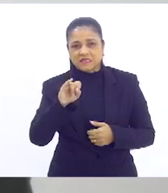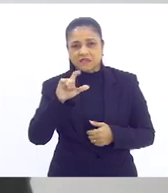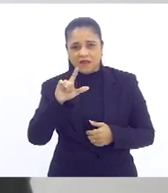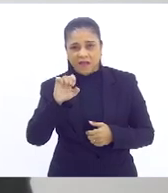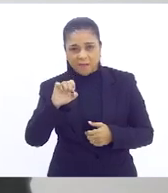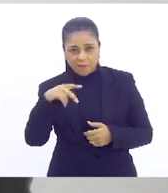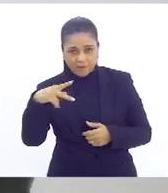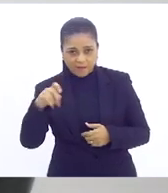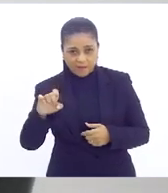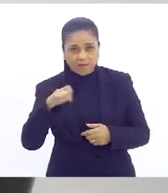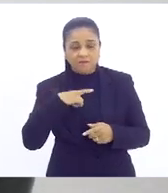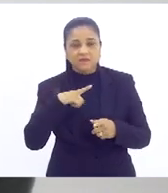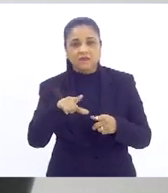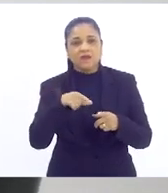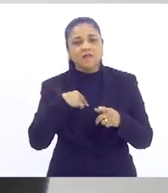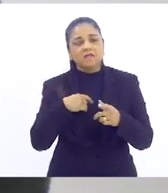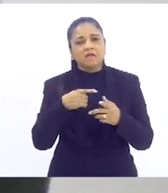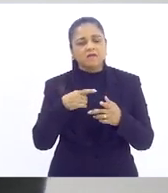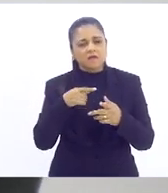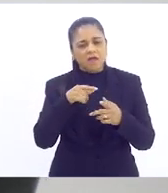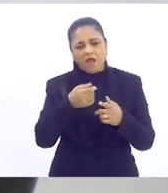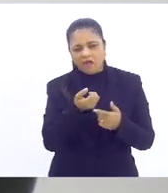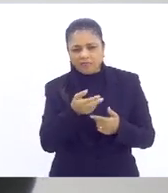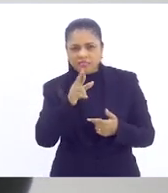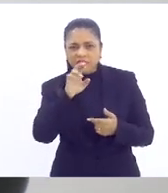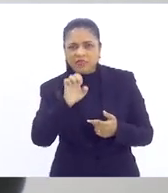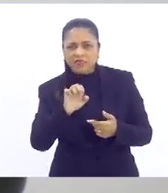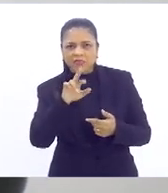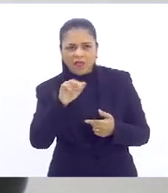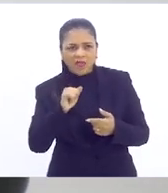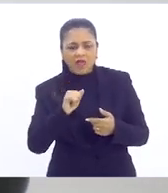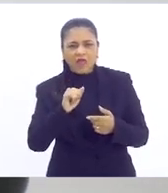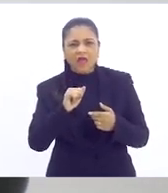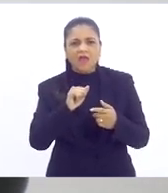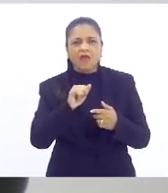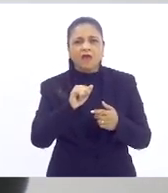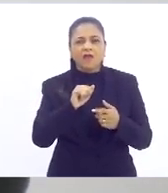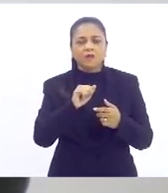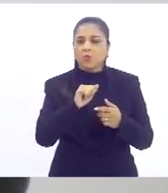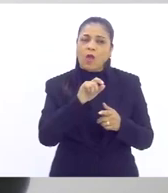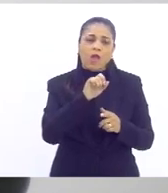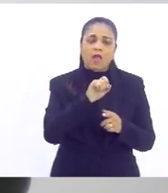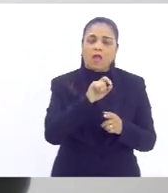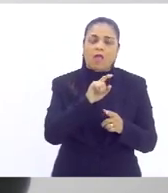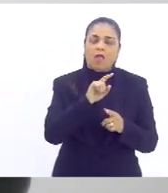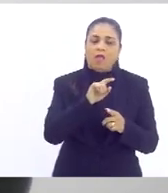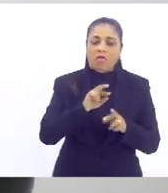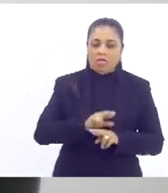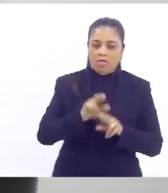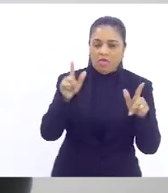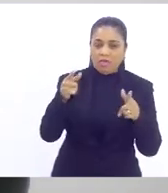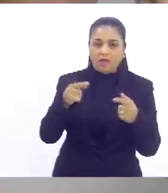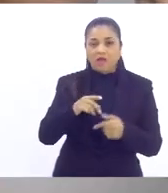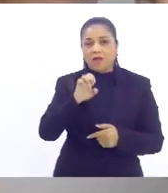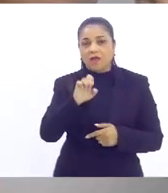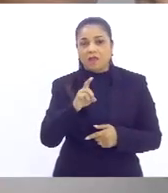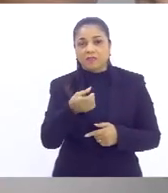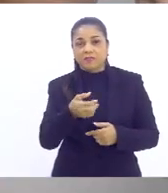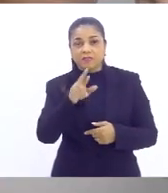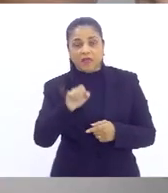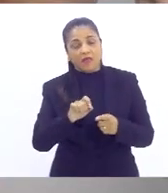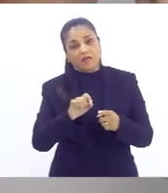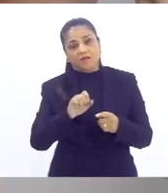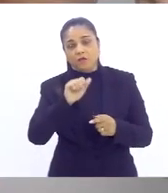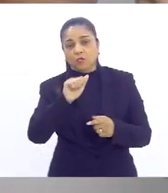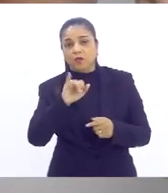caía na lei de criação do der não era a lei era do DER então para o governo não precisava de engenheiro